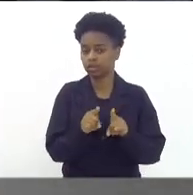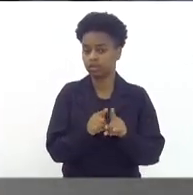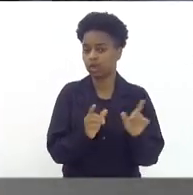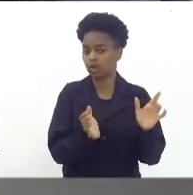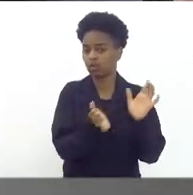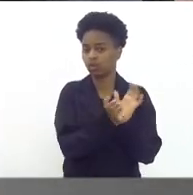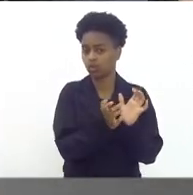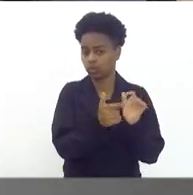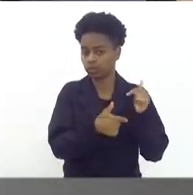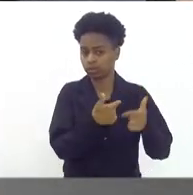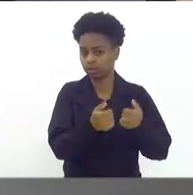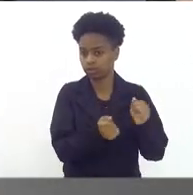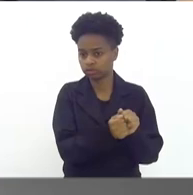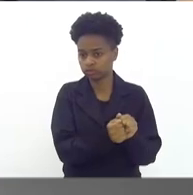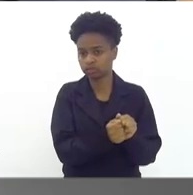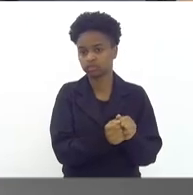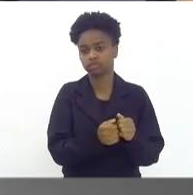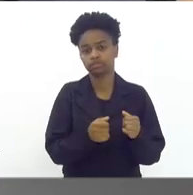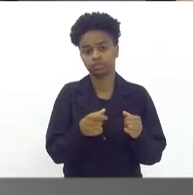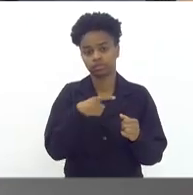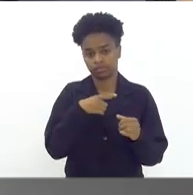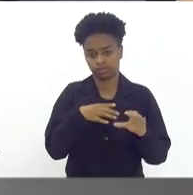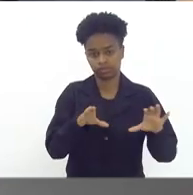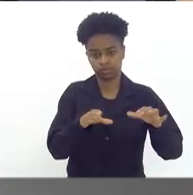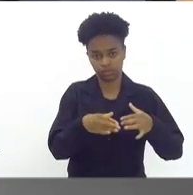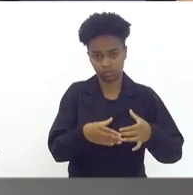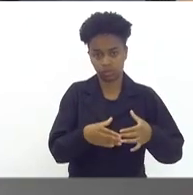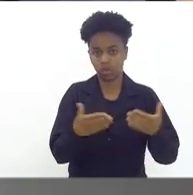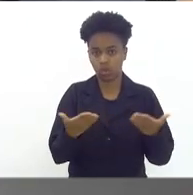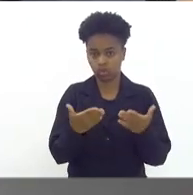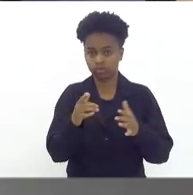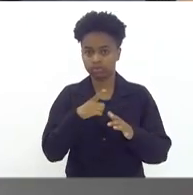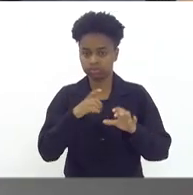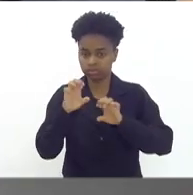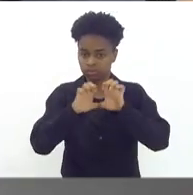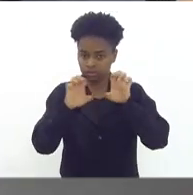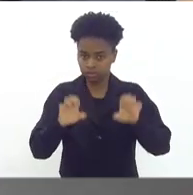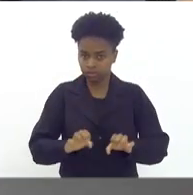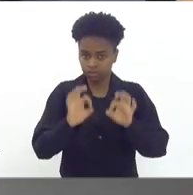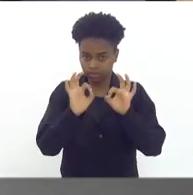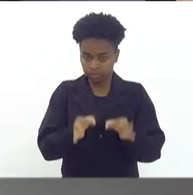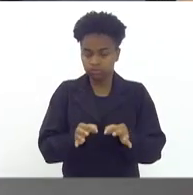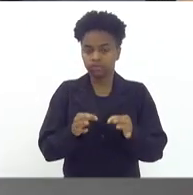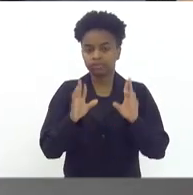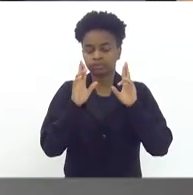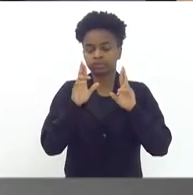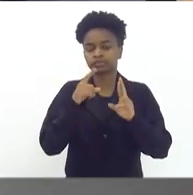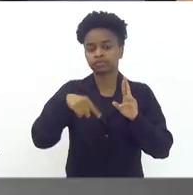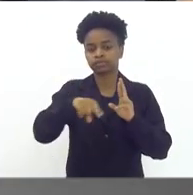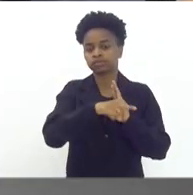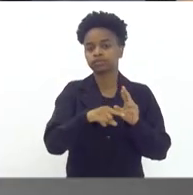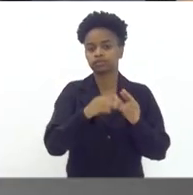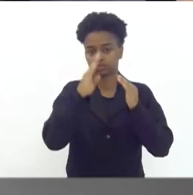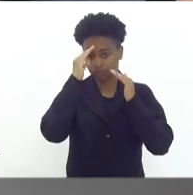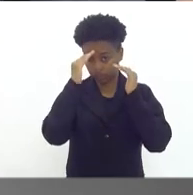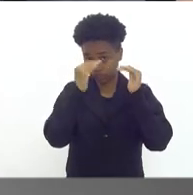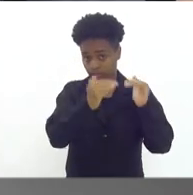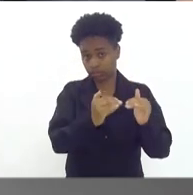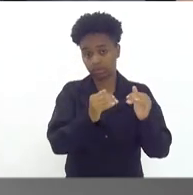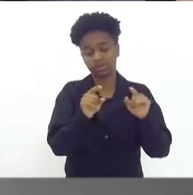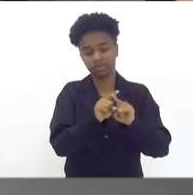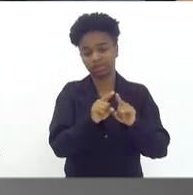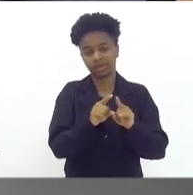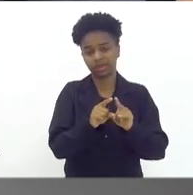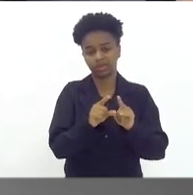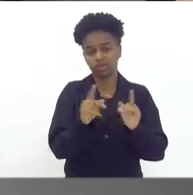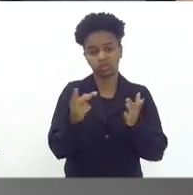sua equipe né montou a equipe né Hoje está bem estruturada né que compra e não deixe mais uma